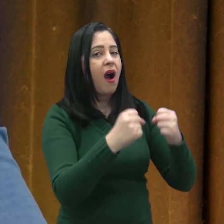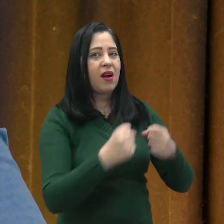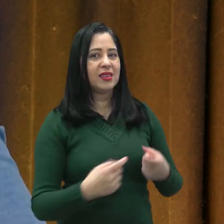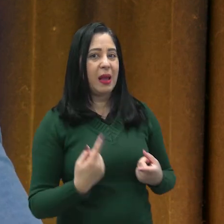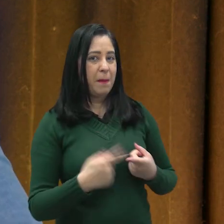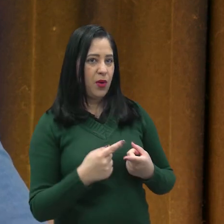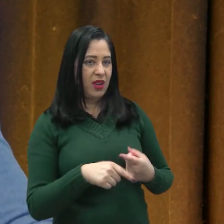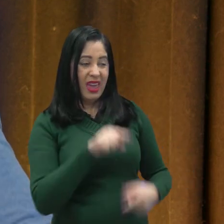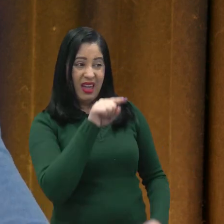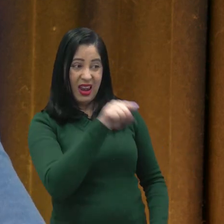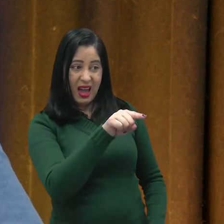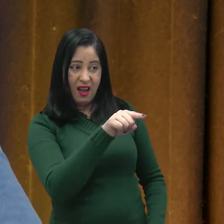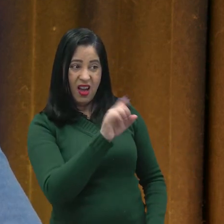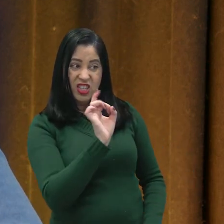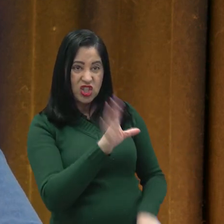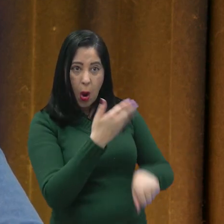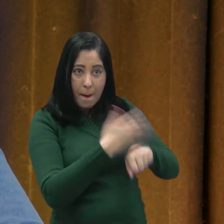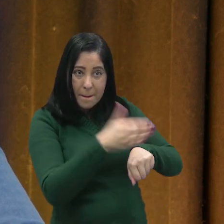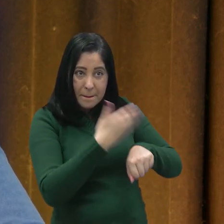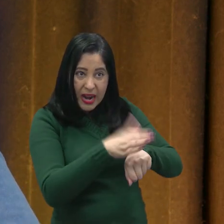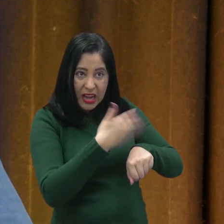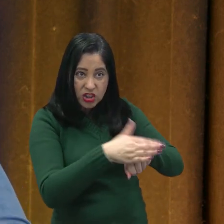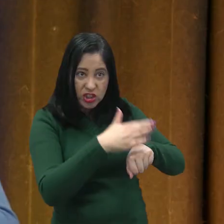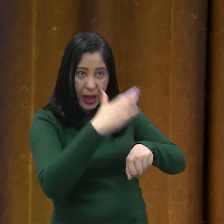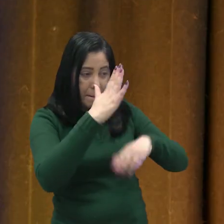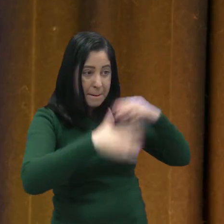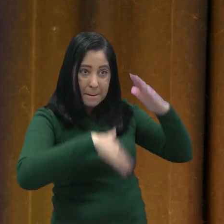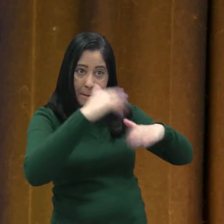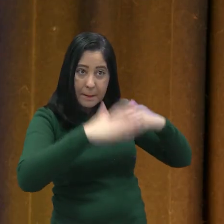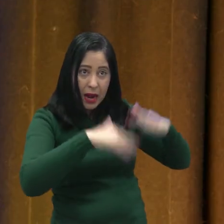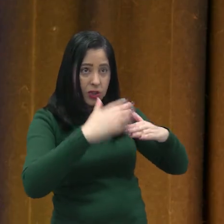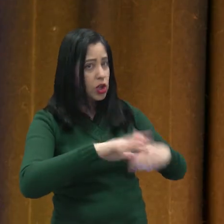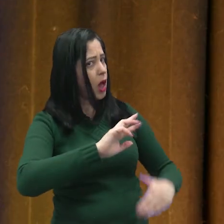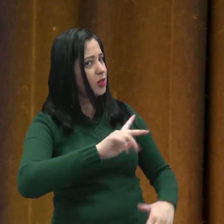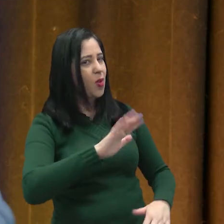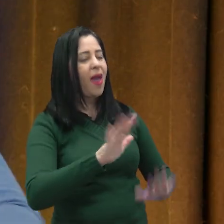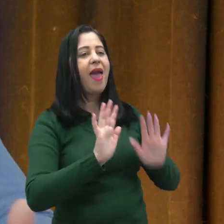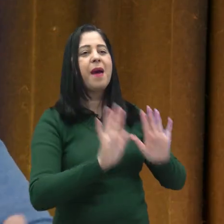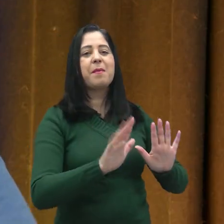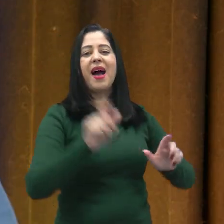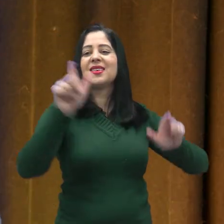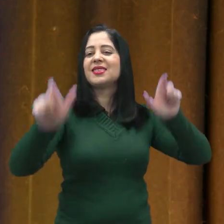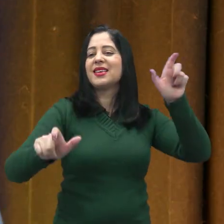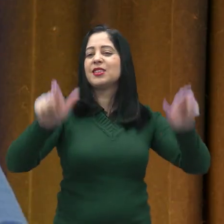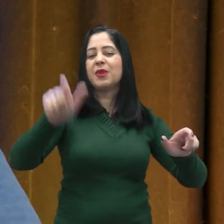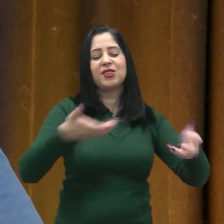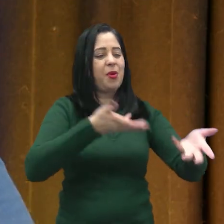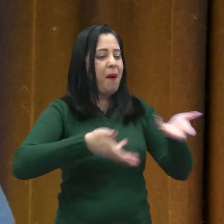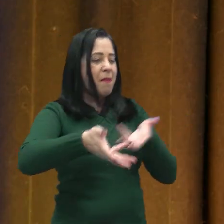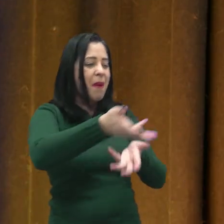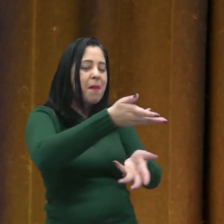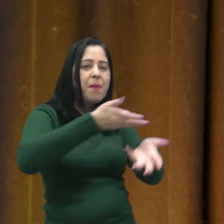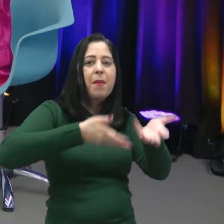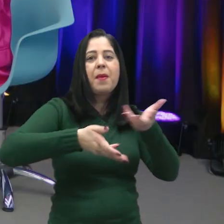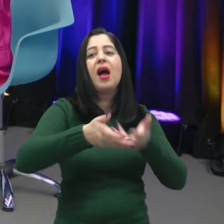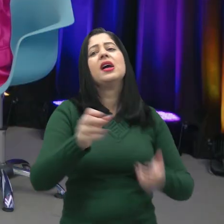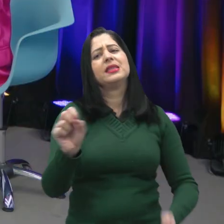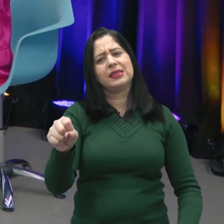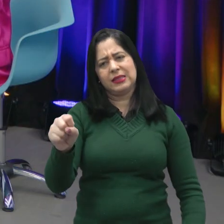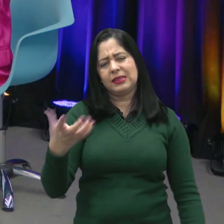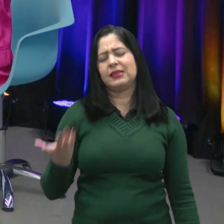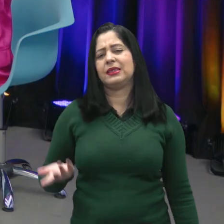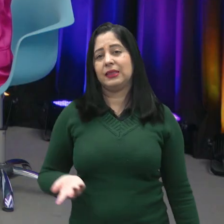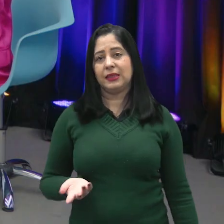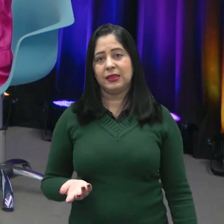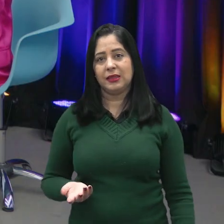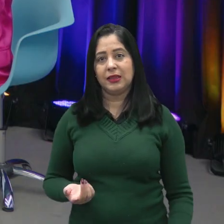vezes a academia ao ar livre ela não é só a prática de atividade física, mas também ali a junção de pessoas com a socialização. E hoje a gente,